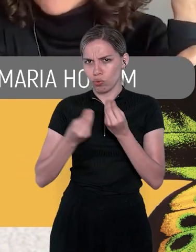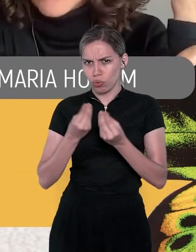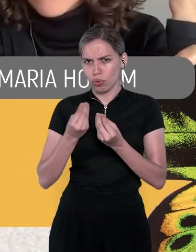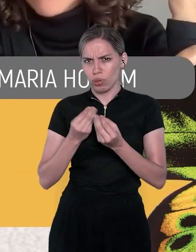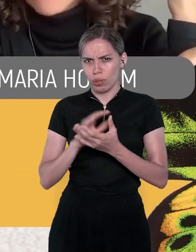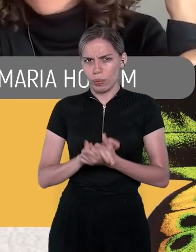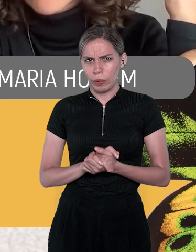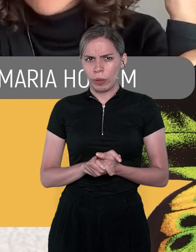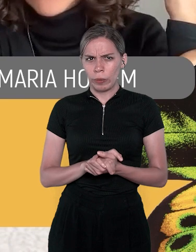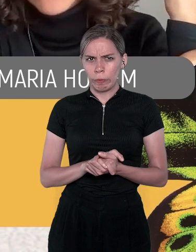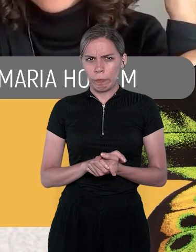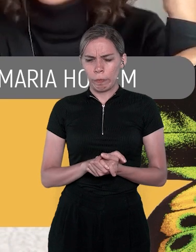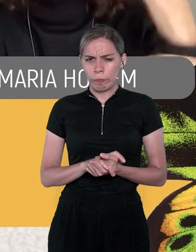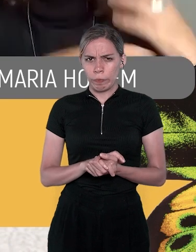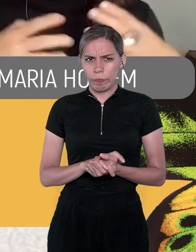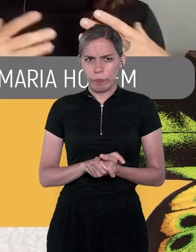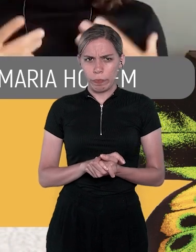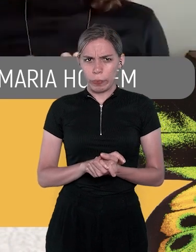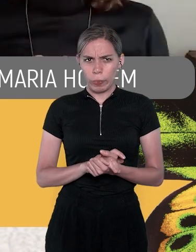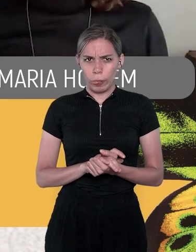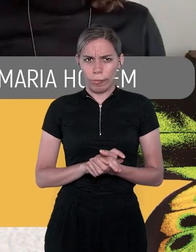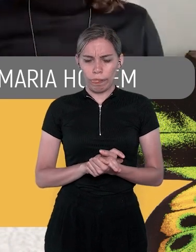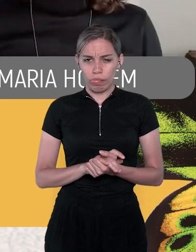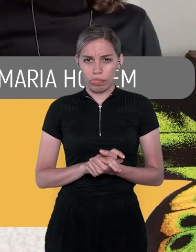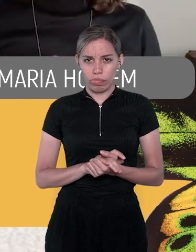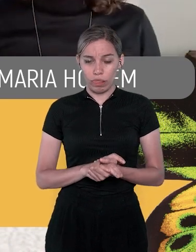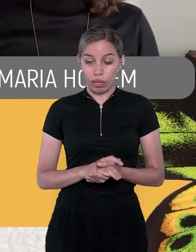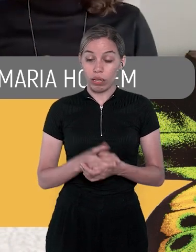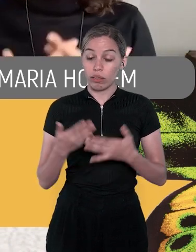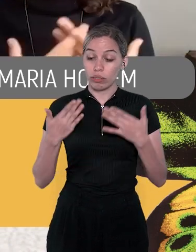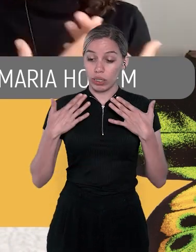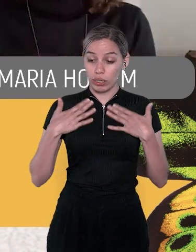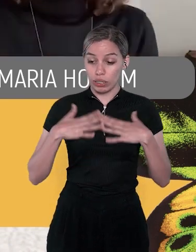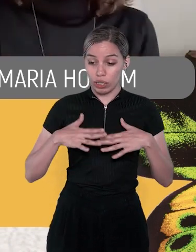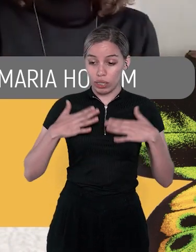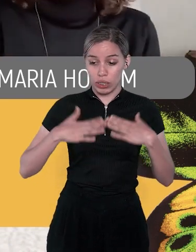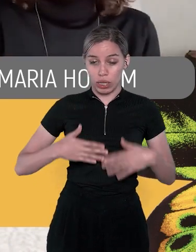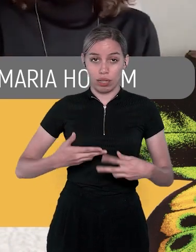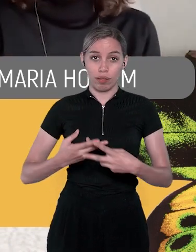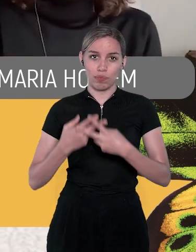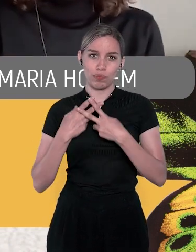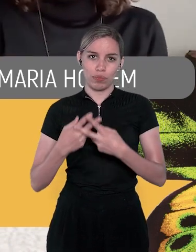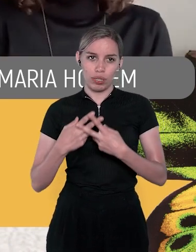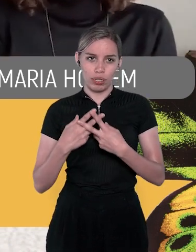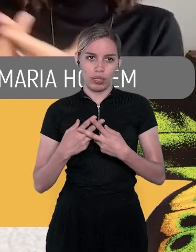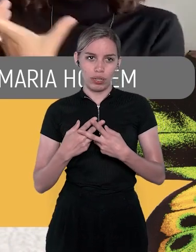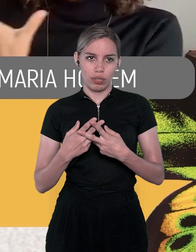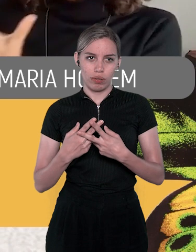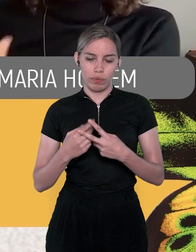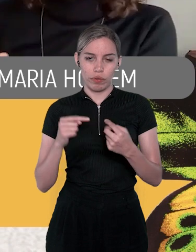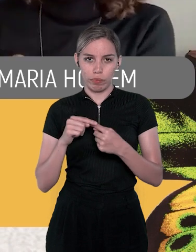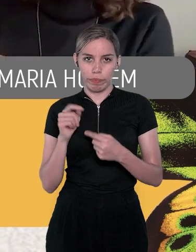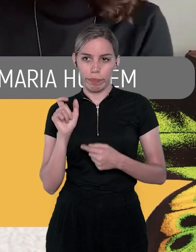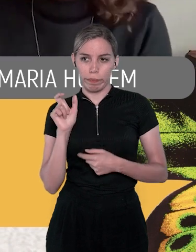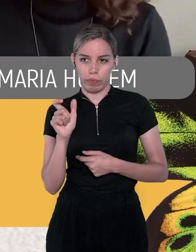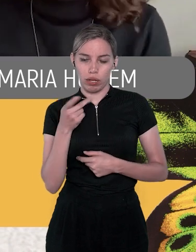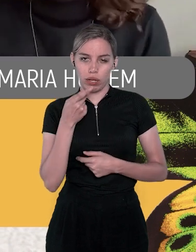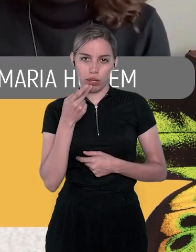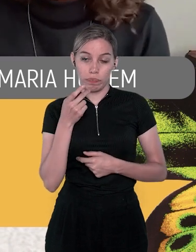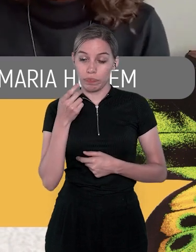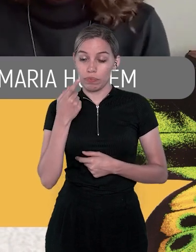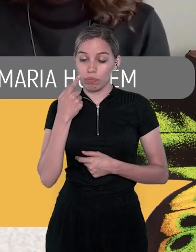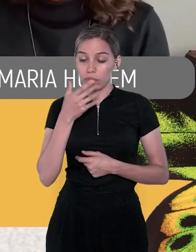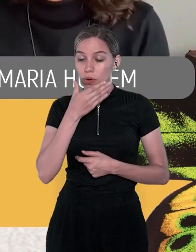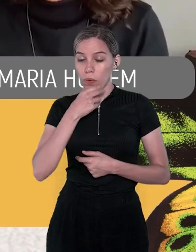que eu chego nesse lugar, como diz você, calma e paciência. E como diz o pai para a